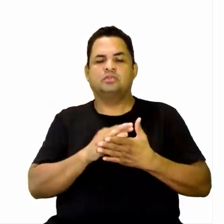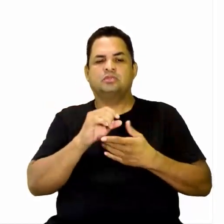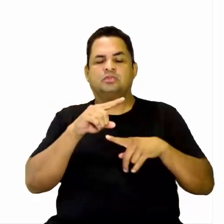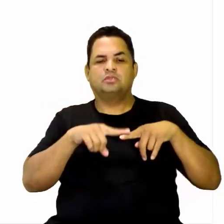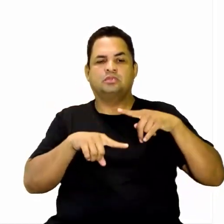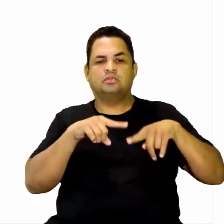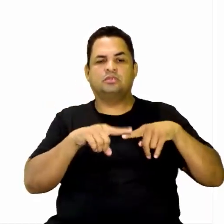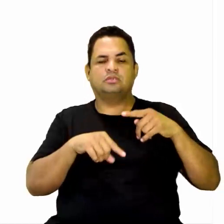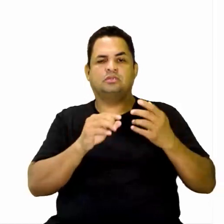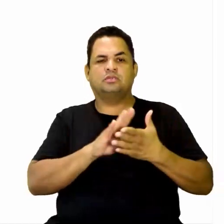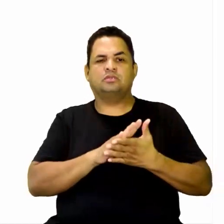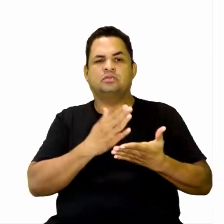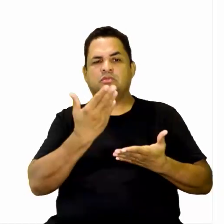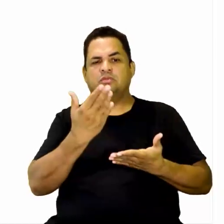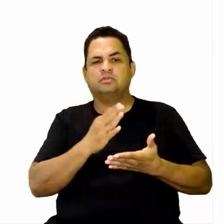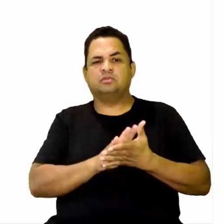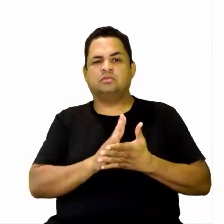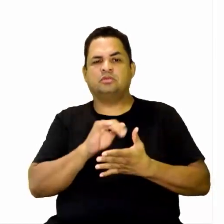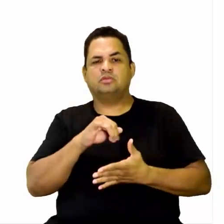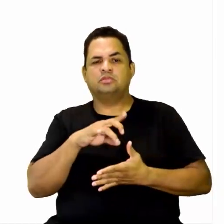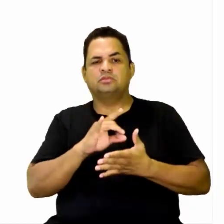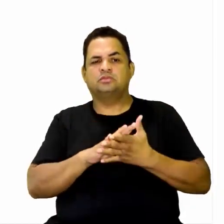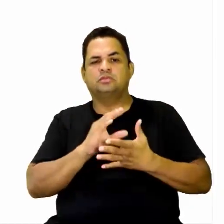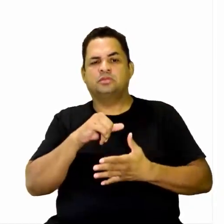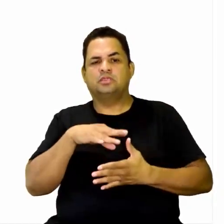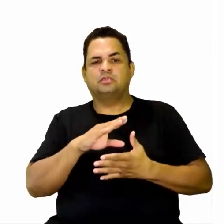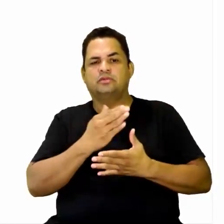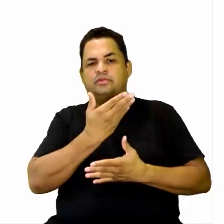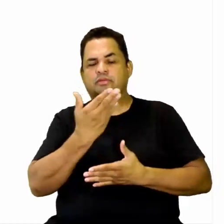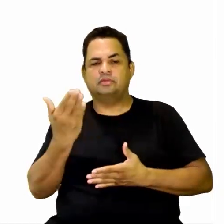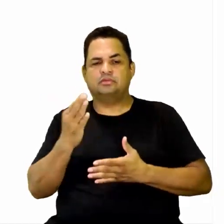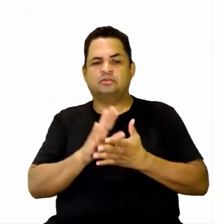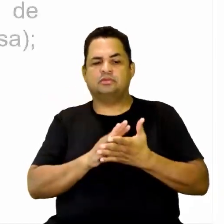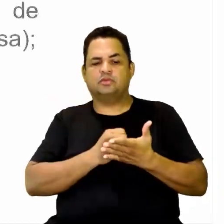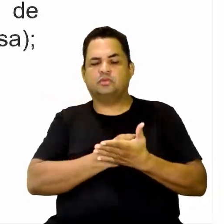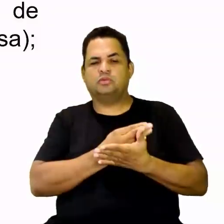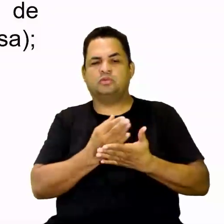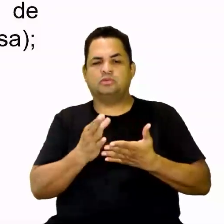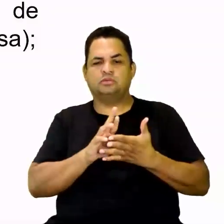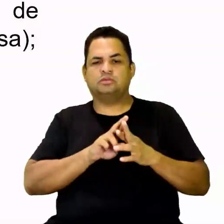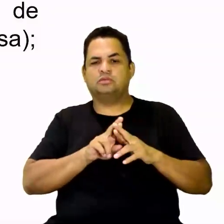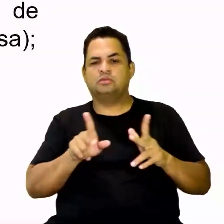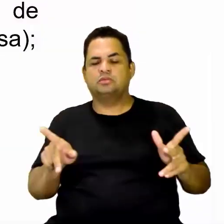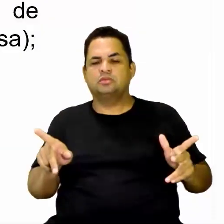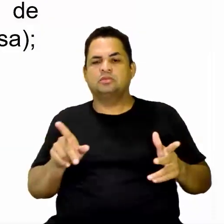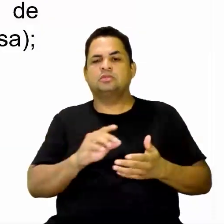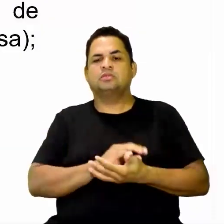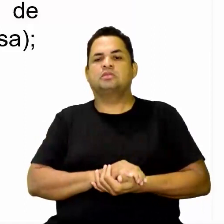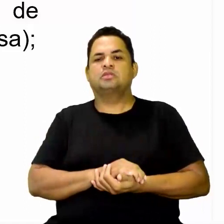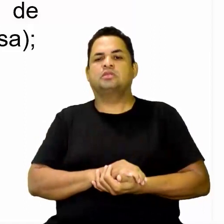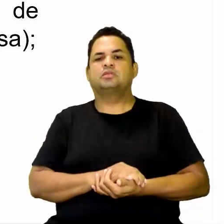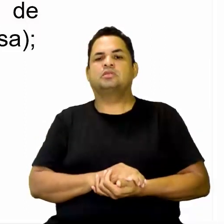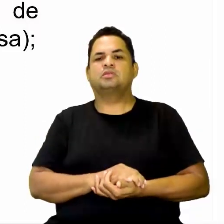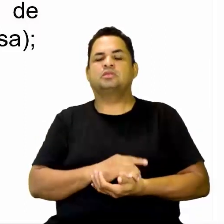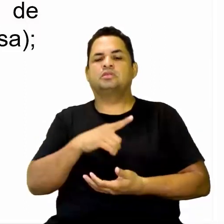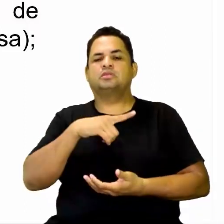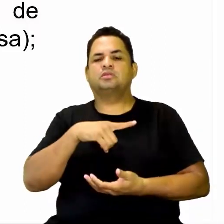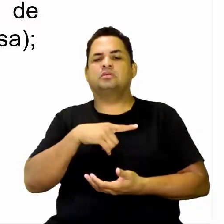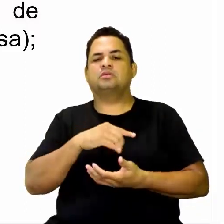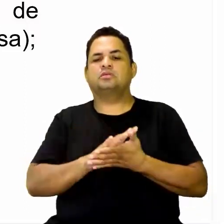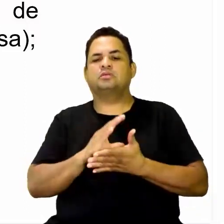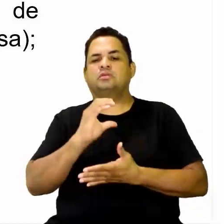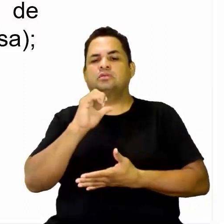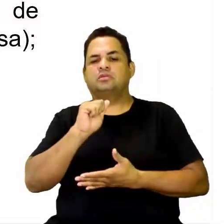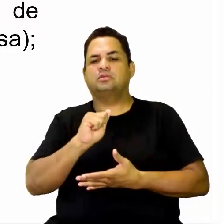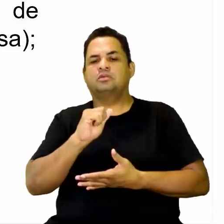material que chamamos quartzo, mica e feldespato em proporções variadas, tá bom? Em relação ao